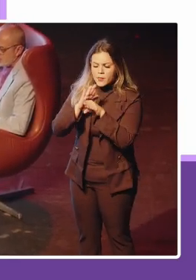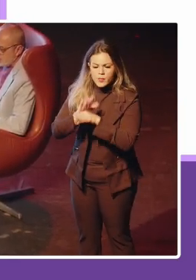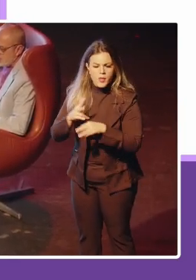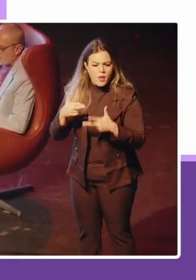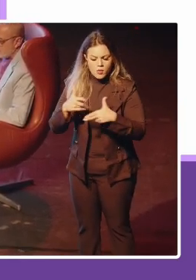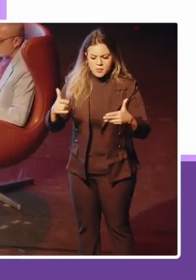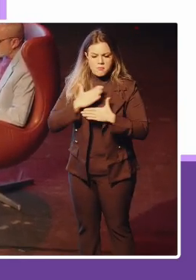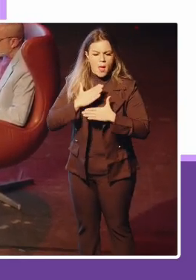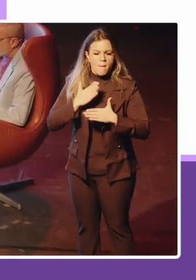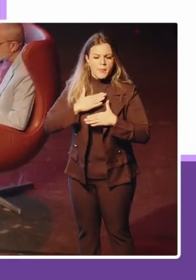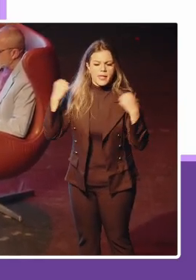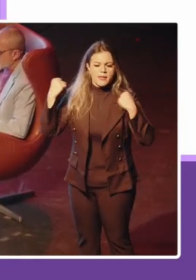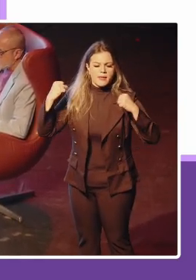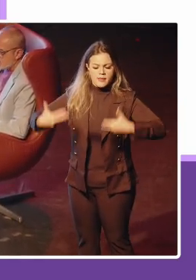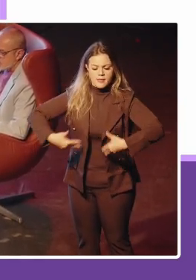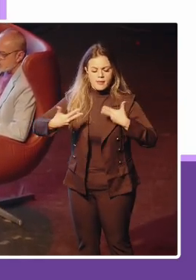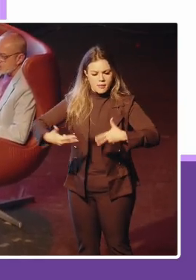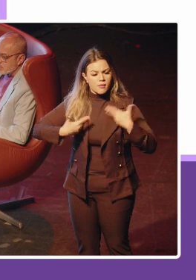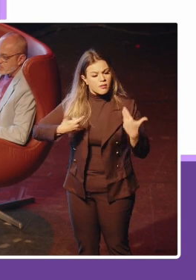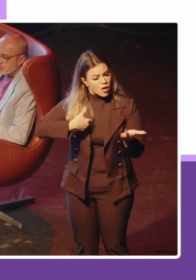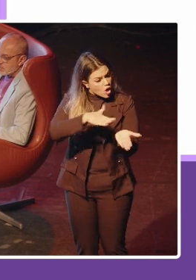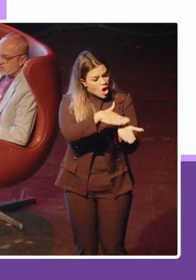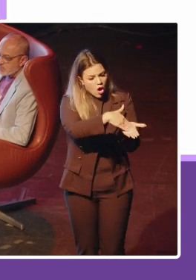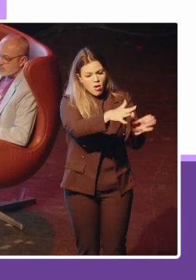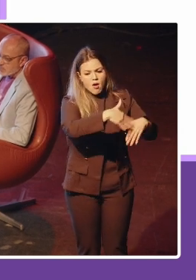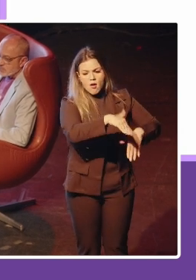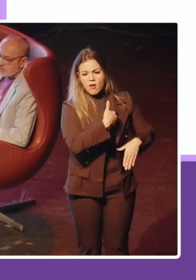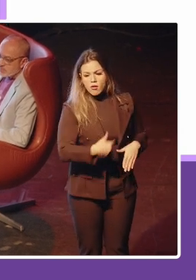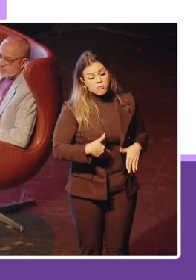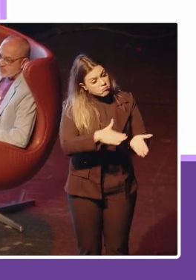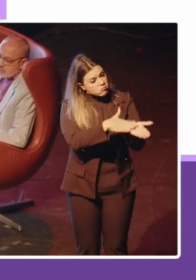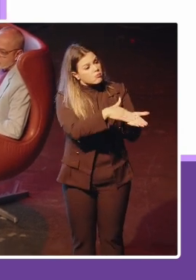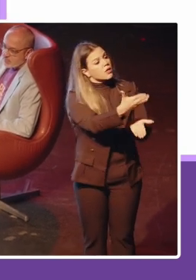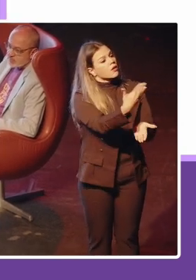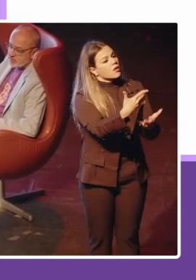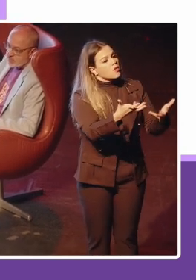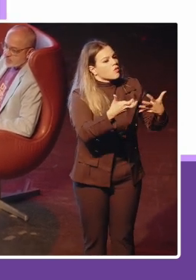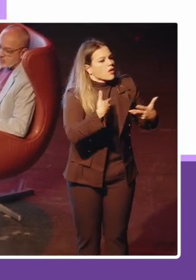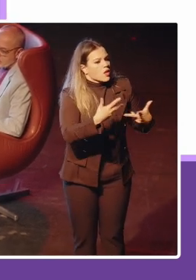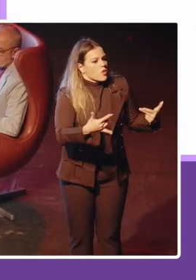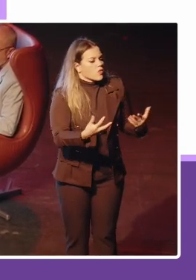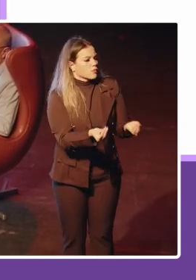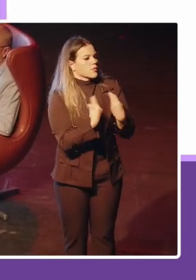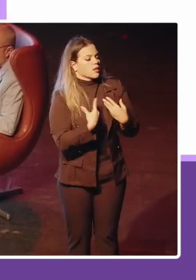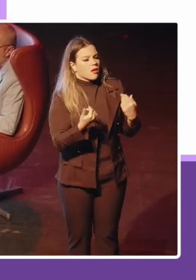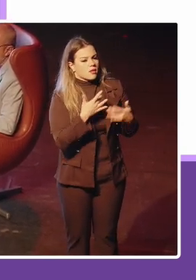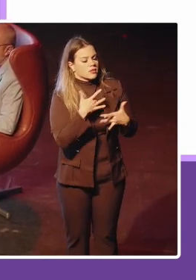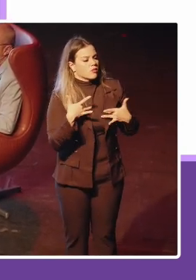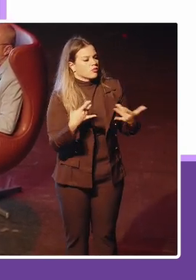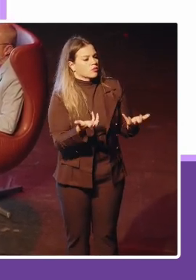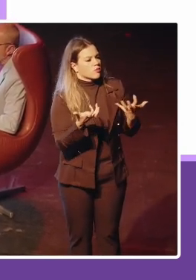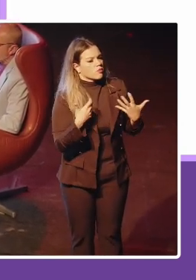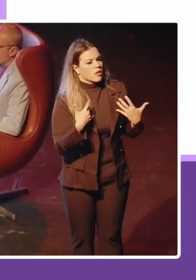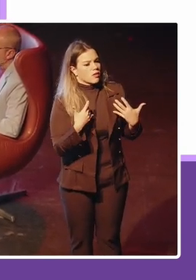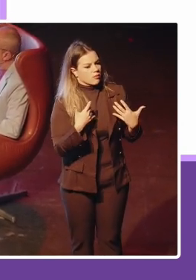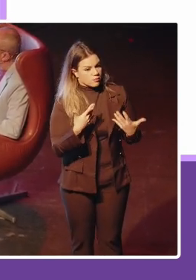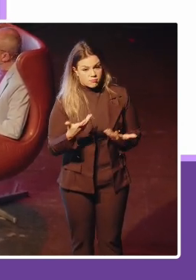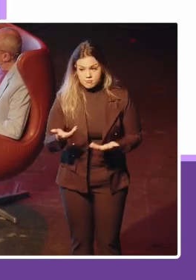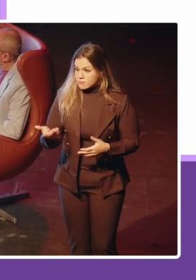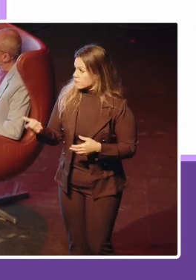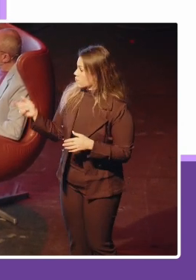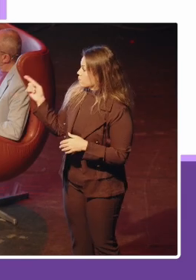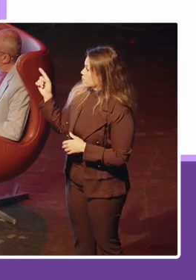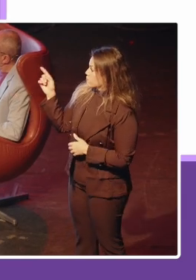que programas estimulem a oportunidade da população se exercitar, comer bem, etc. Aqui nesse slide, a